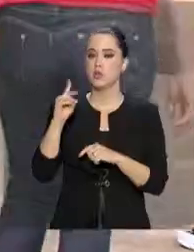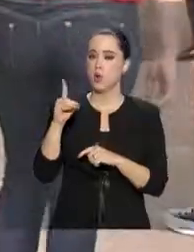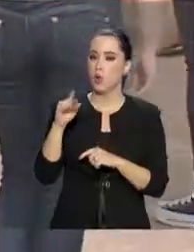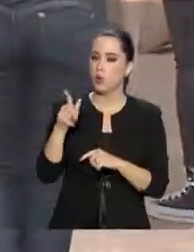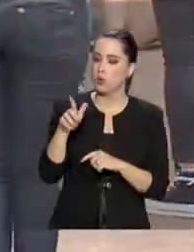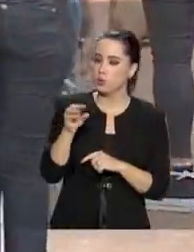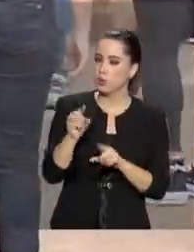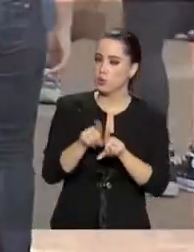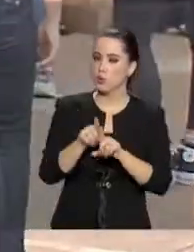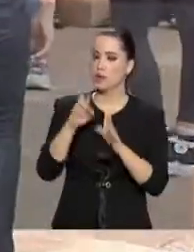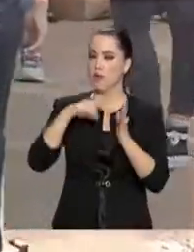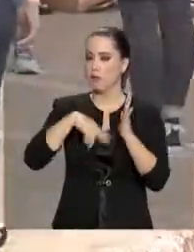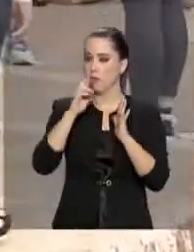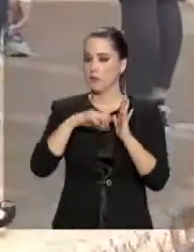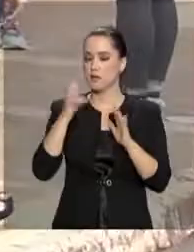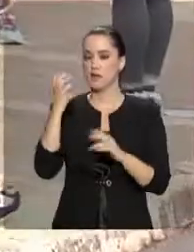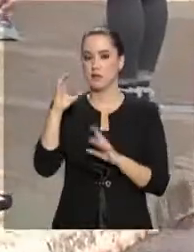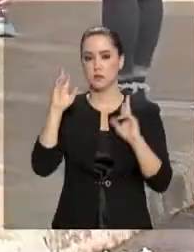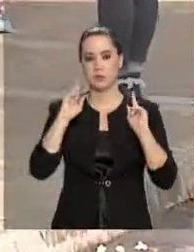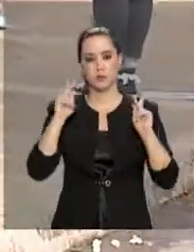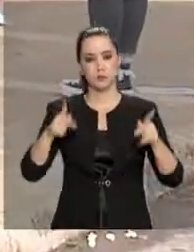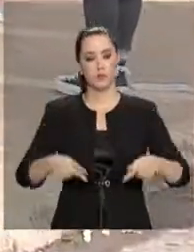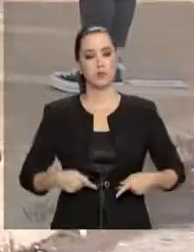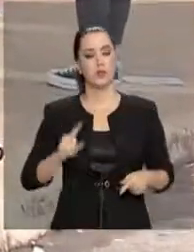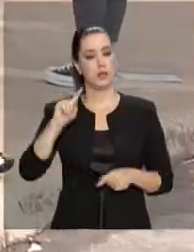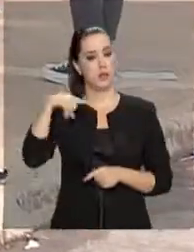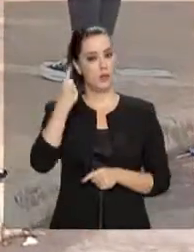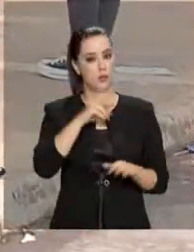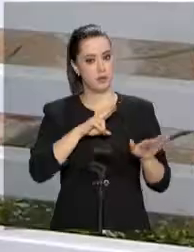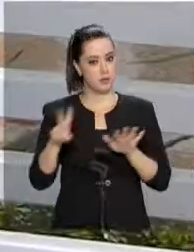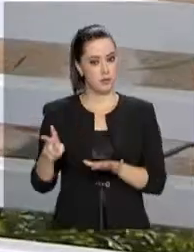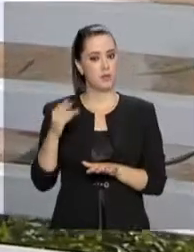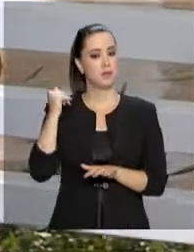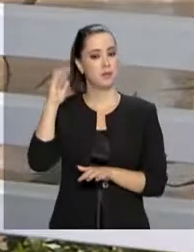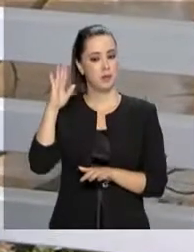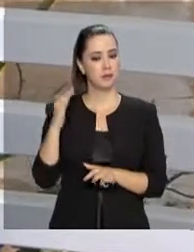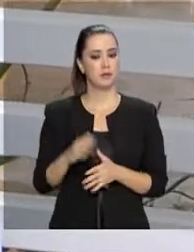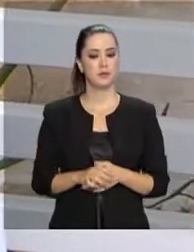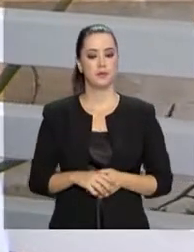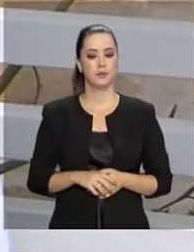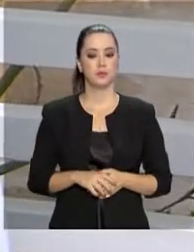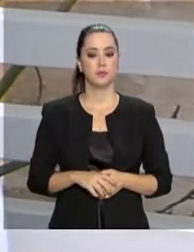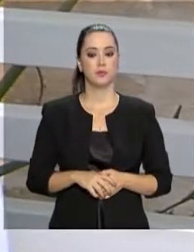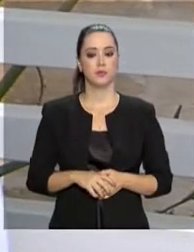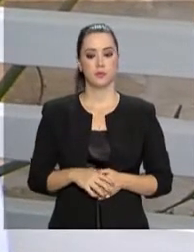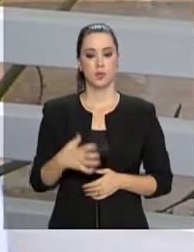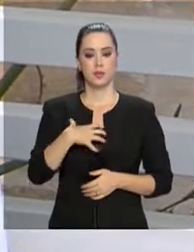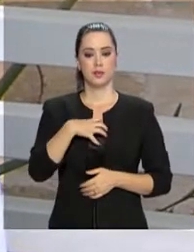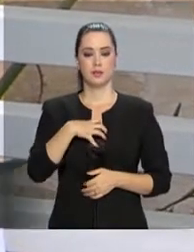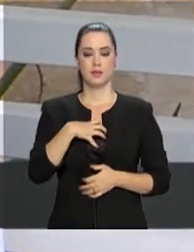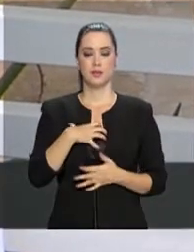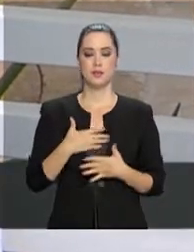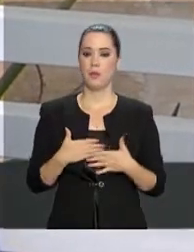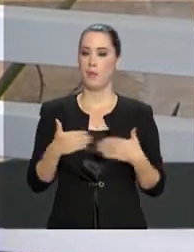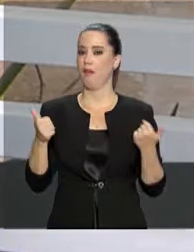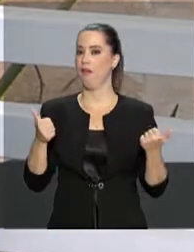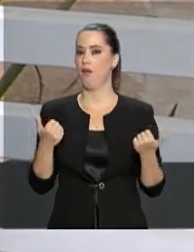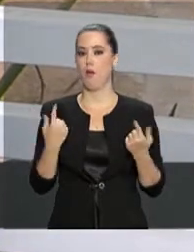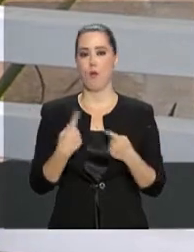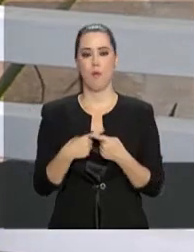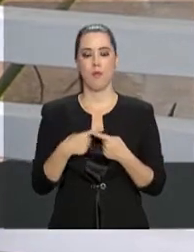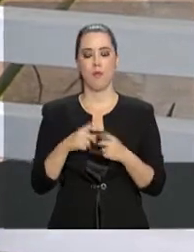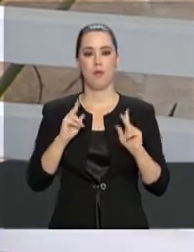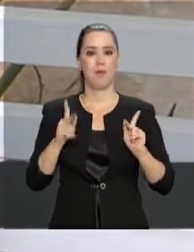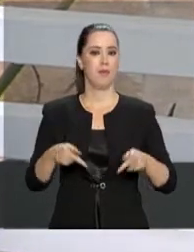redação e ciências humanas. Na semana que vem, tem mais. Eu acho que vai ser uma sensação melhor do que essa primeira, porque como